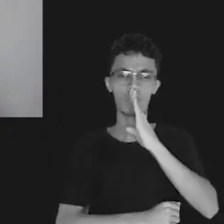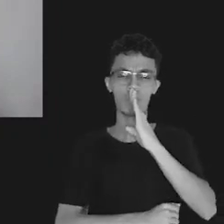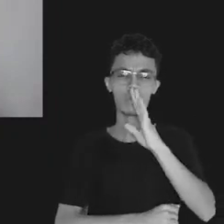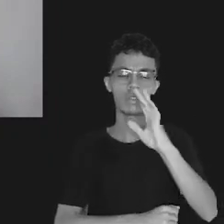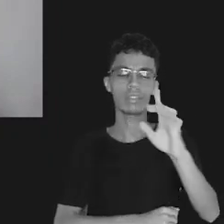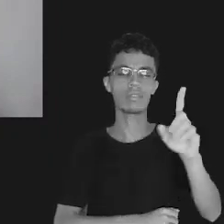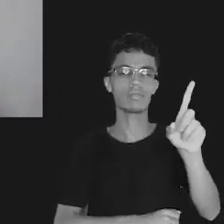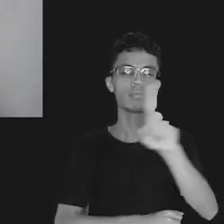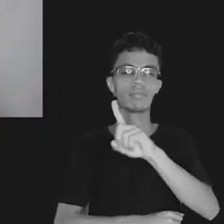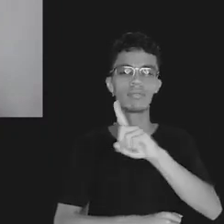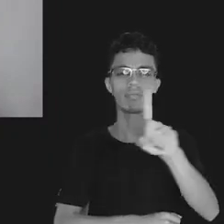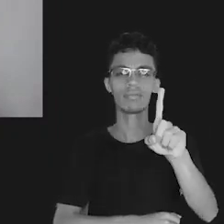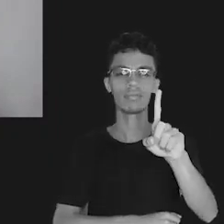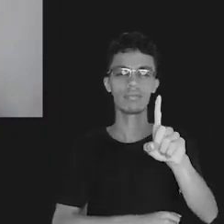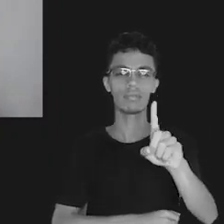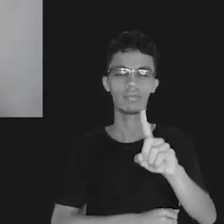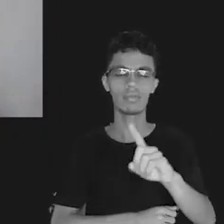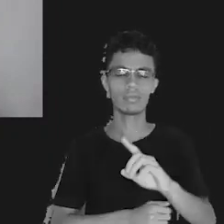Não.